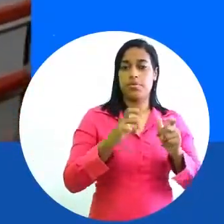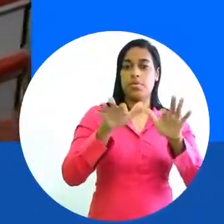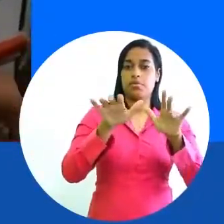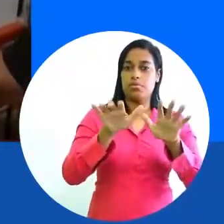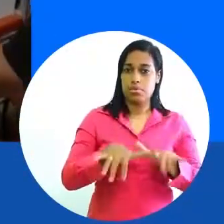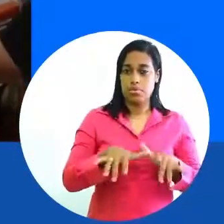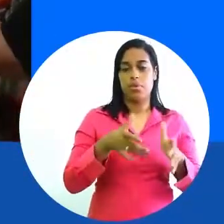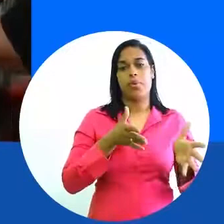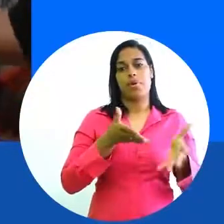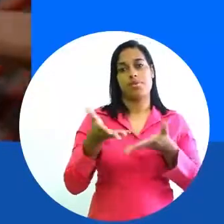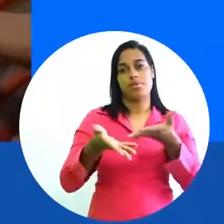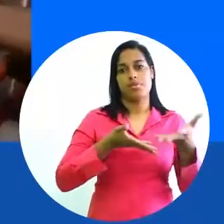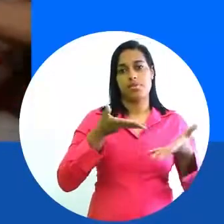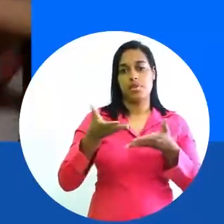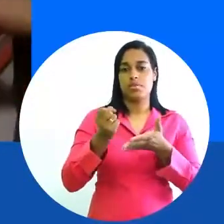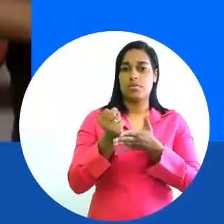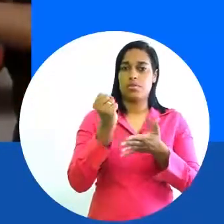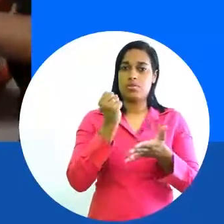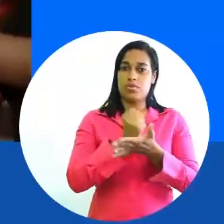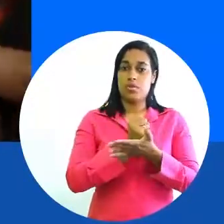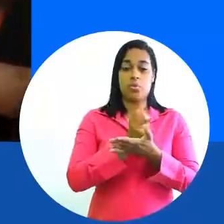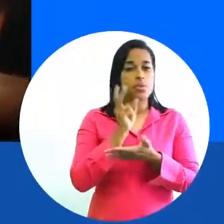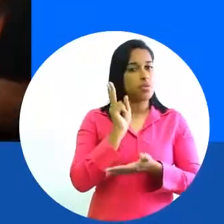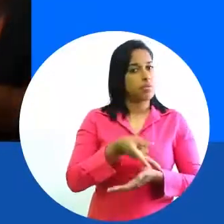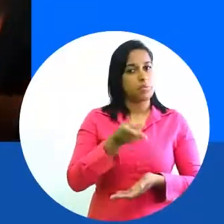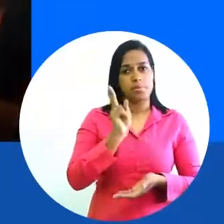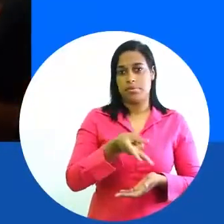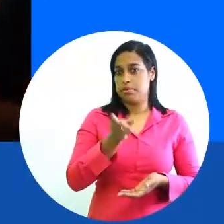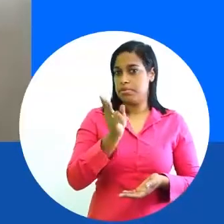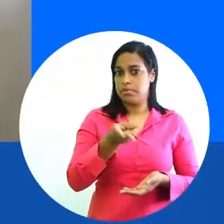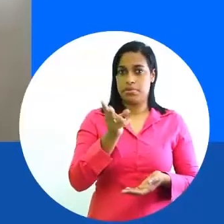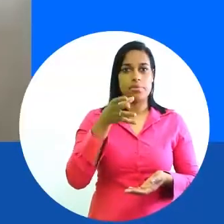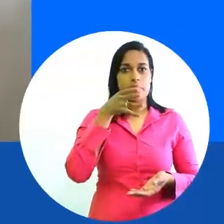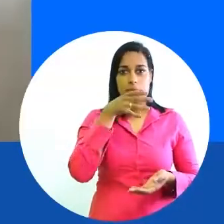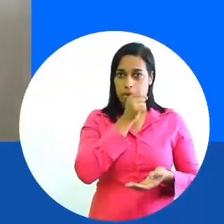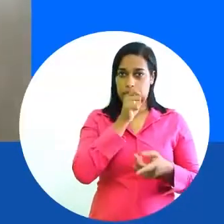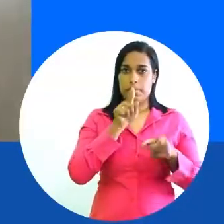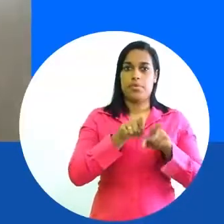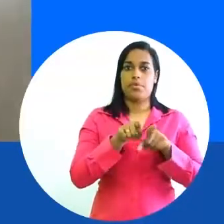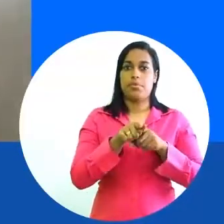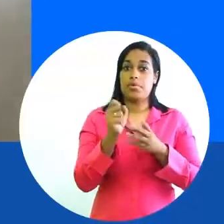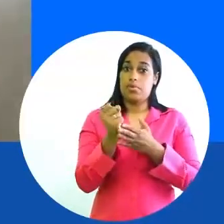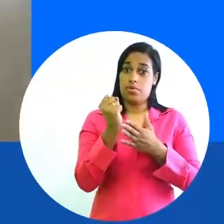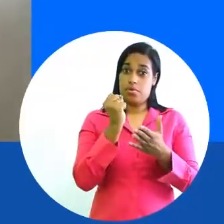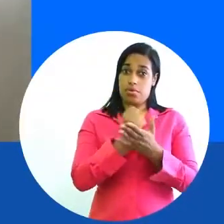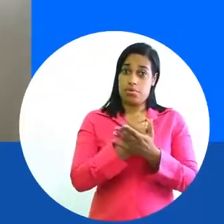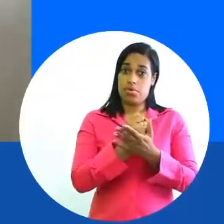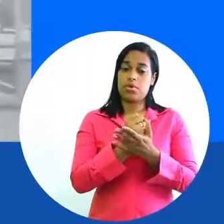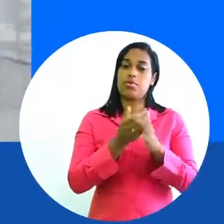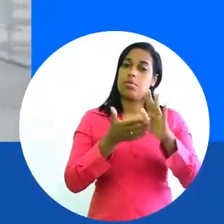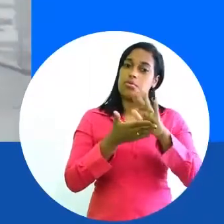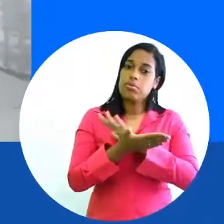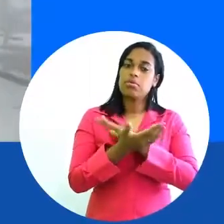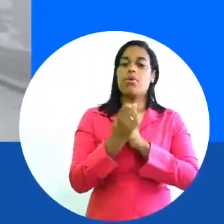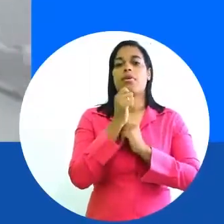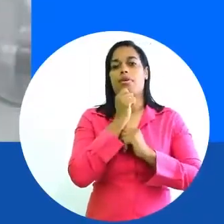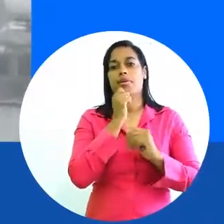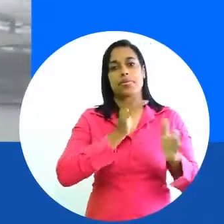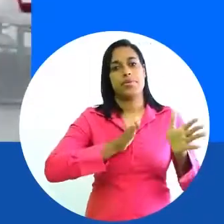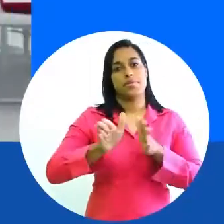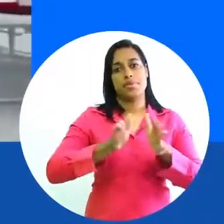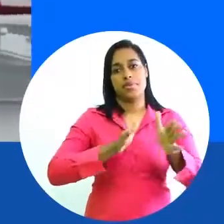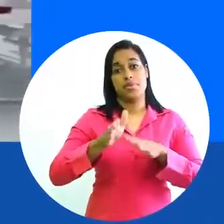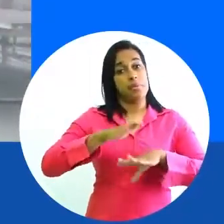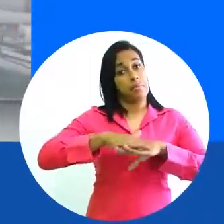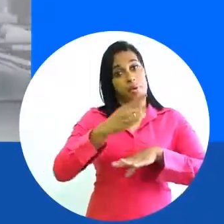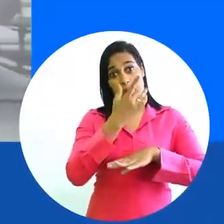o acesso virtual ao documento é infinitamente mais rápido. E o documento digitalizado ainda pode ser acessado por mais de uma